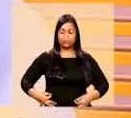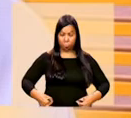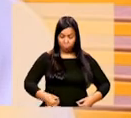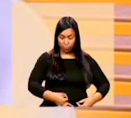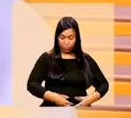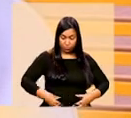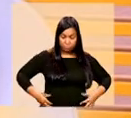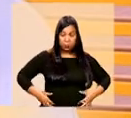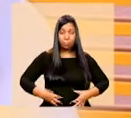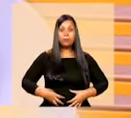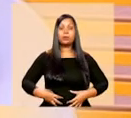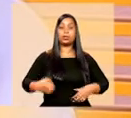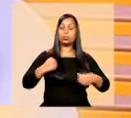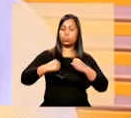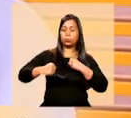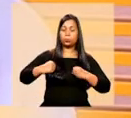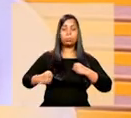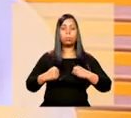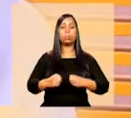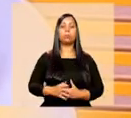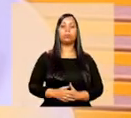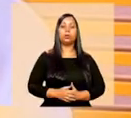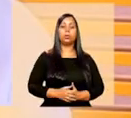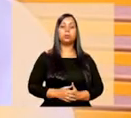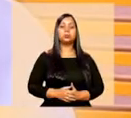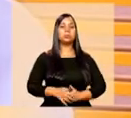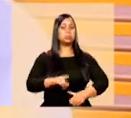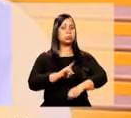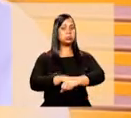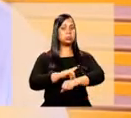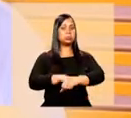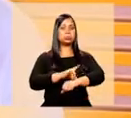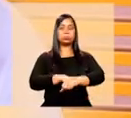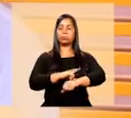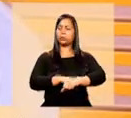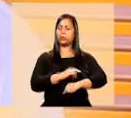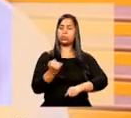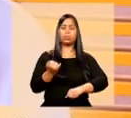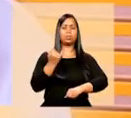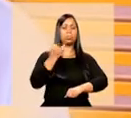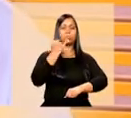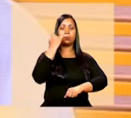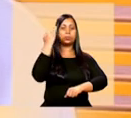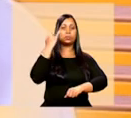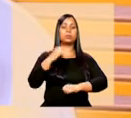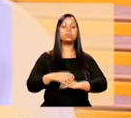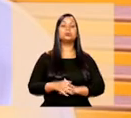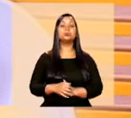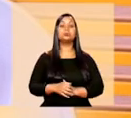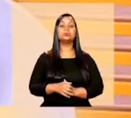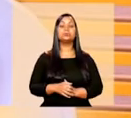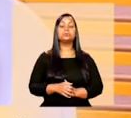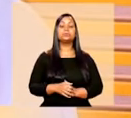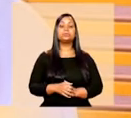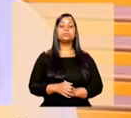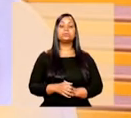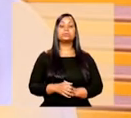na barriga. Tomei meu banho, fiz minhas necessidades fisiológicas, que é muito importante depois do transplante.